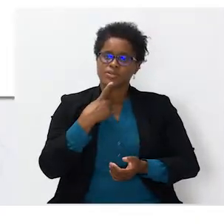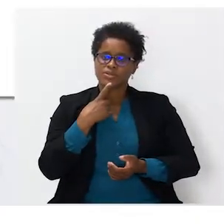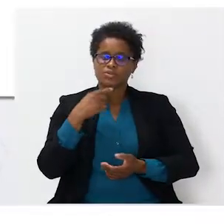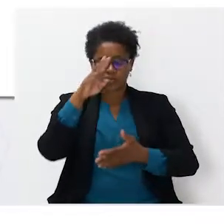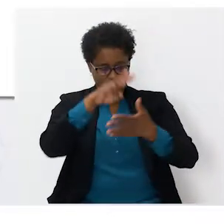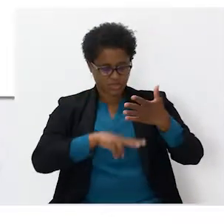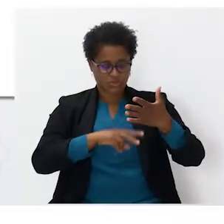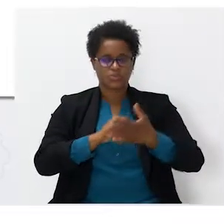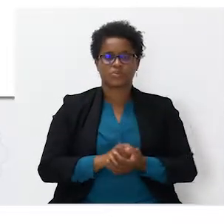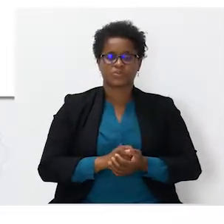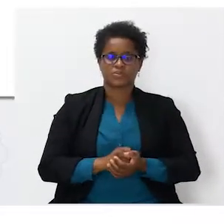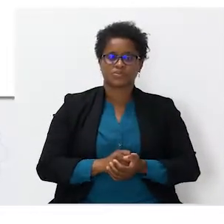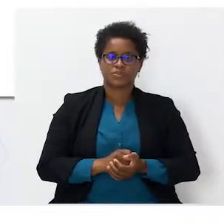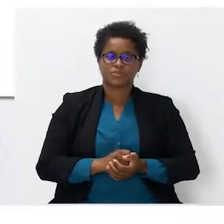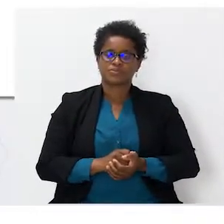do texto.